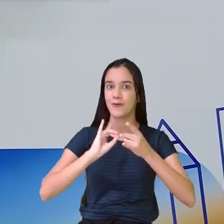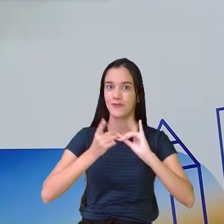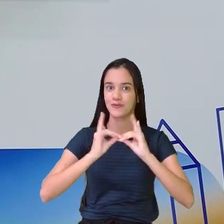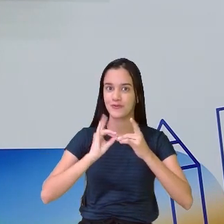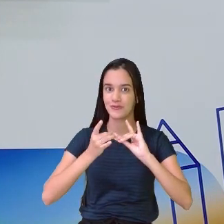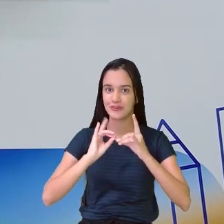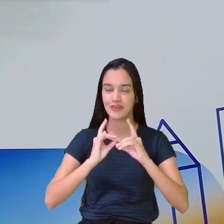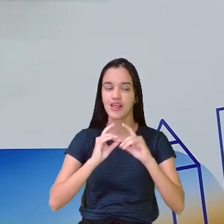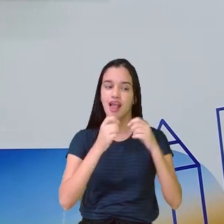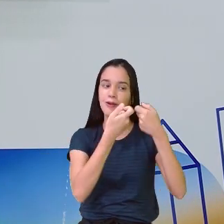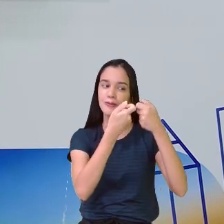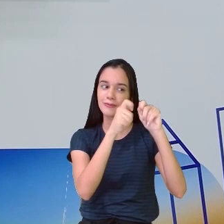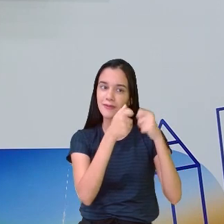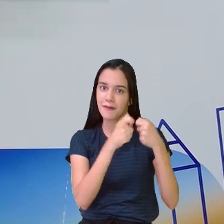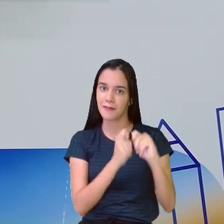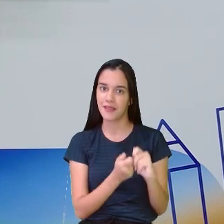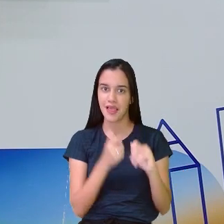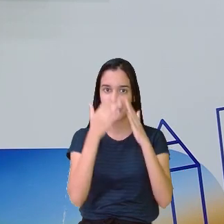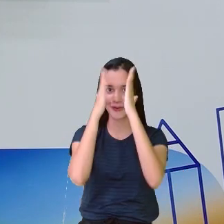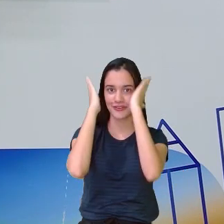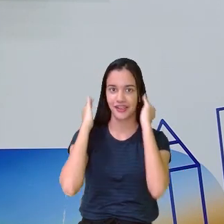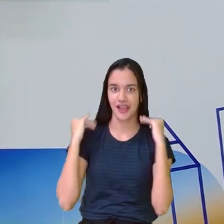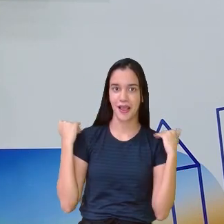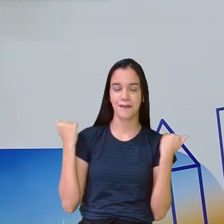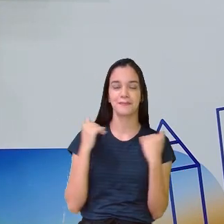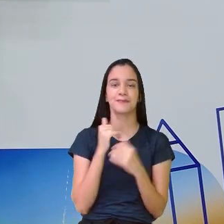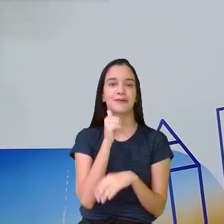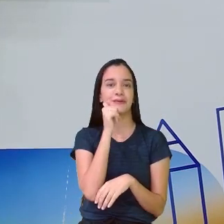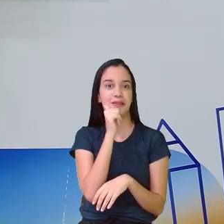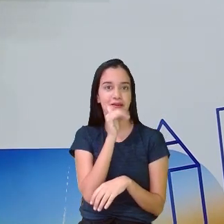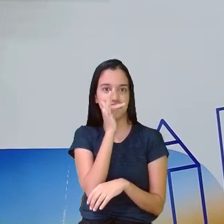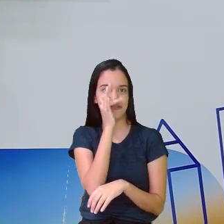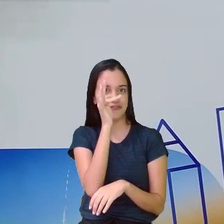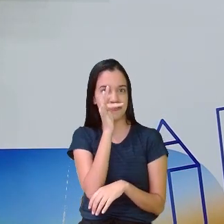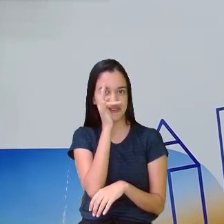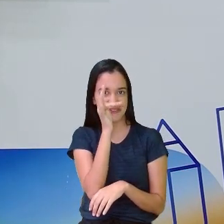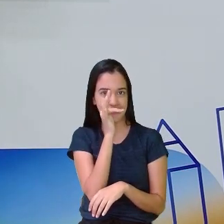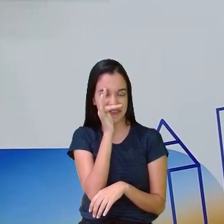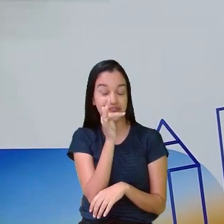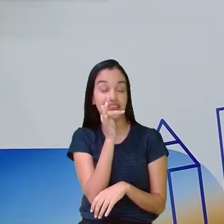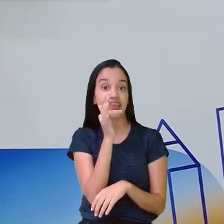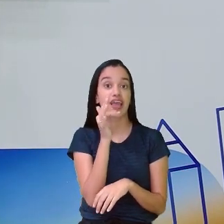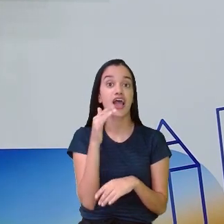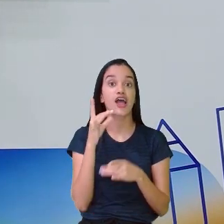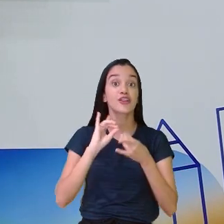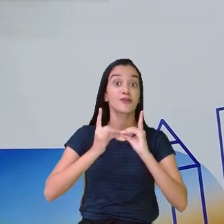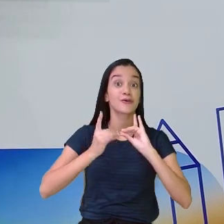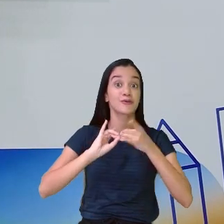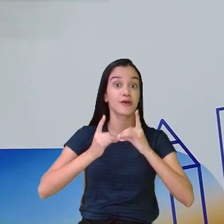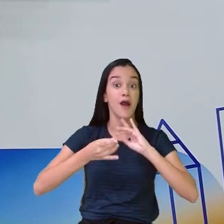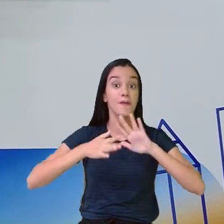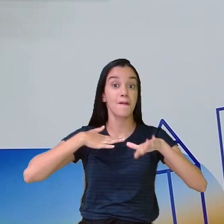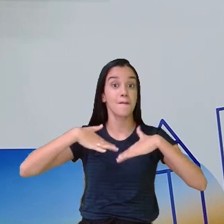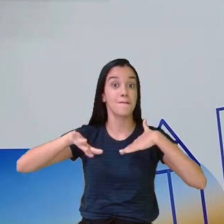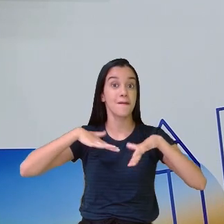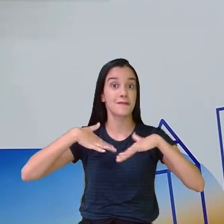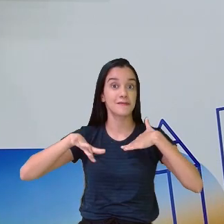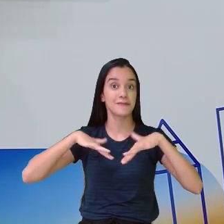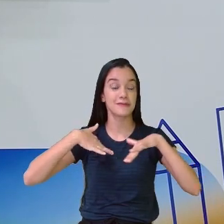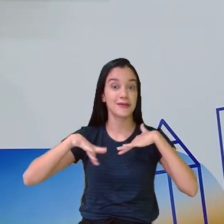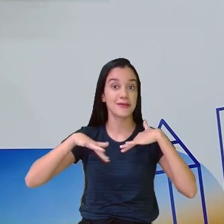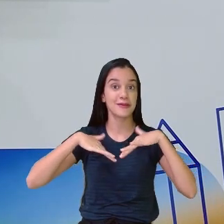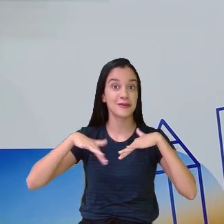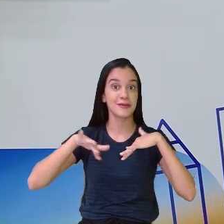oficina Trançando os Cabelos da Comadre Florzinha, a nossa oficina de movimento, porque a gente